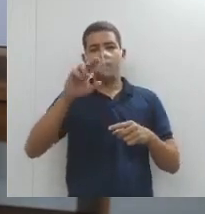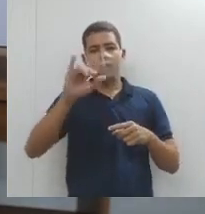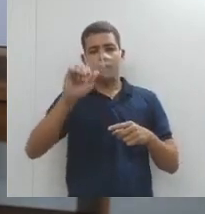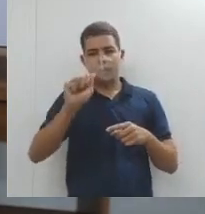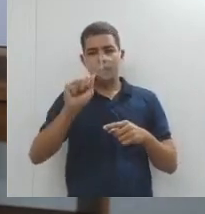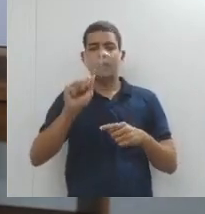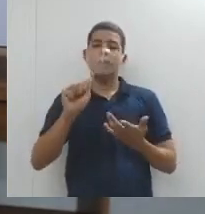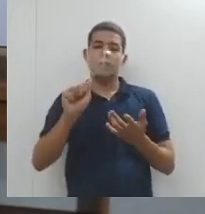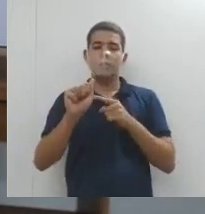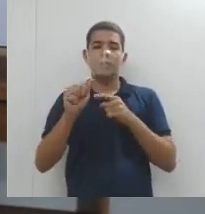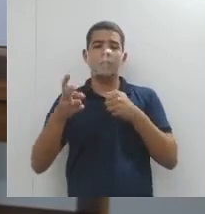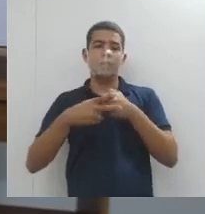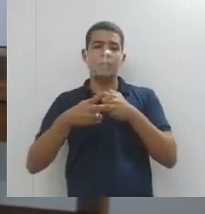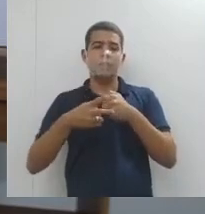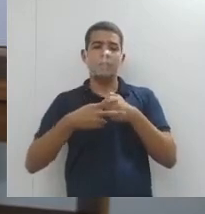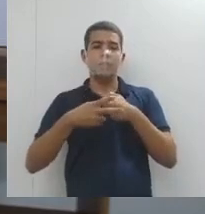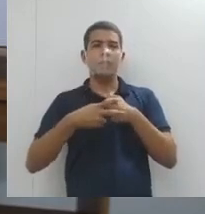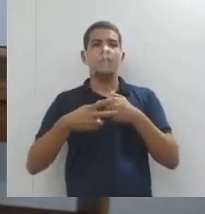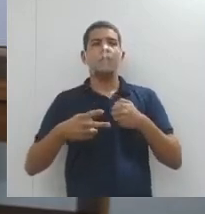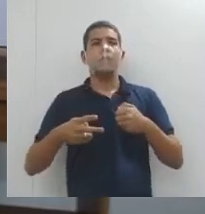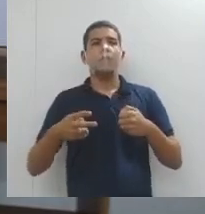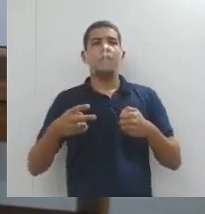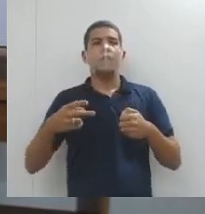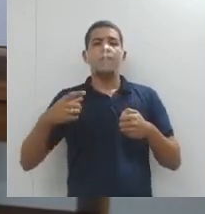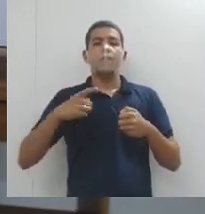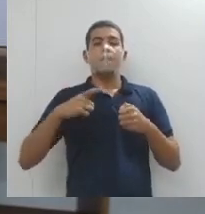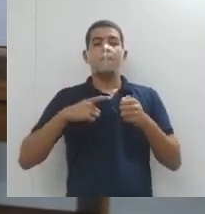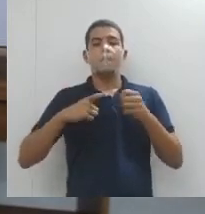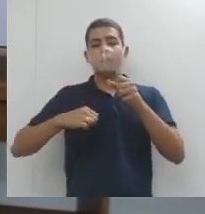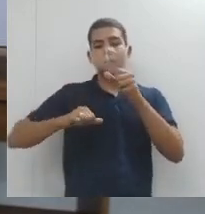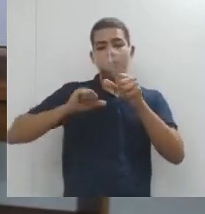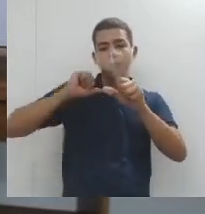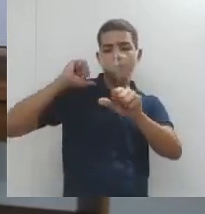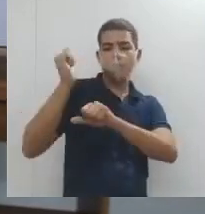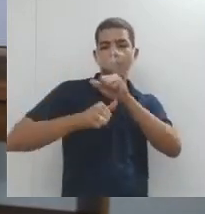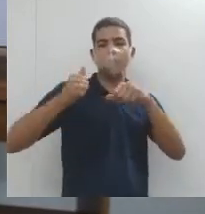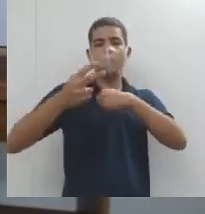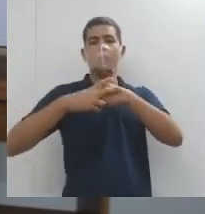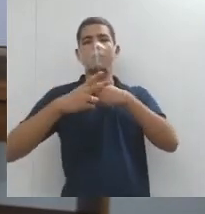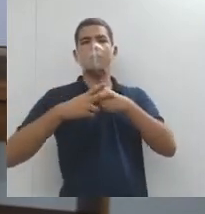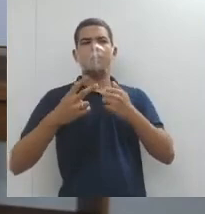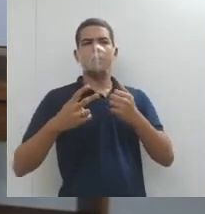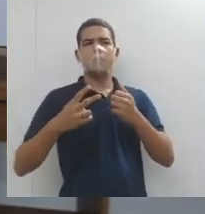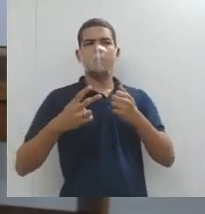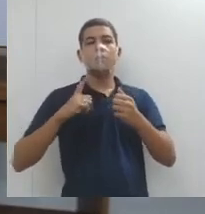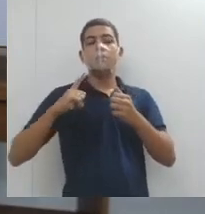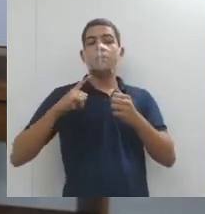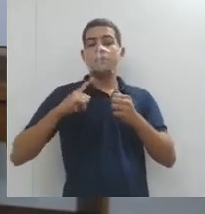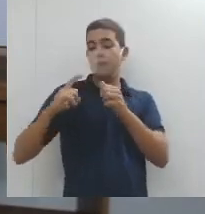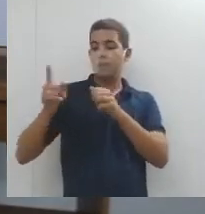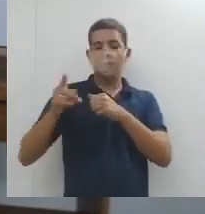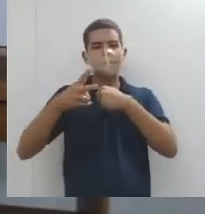Regência verbal está diretamente atrelada à transitividade verbal, transitividade, o trânsito